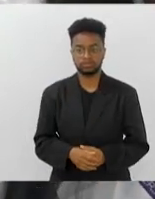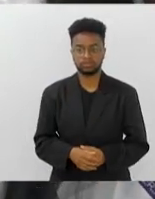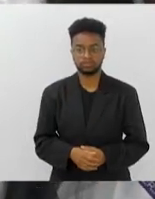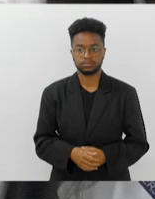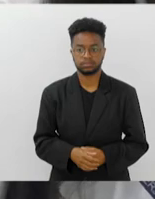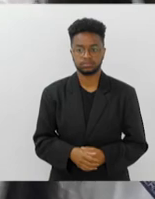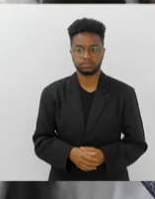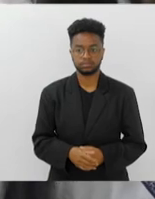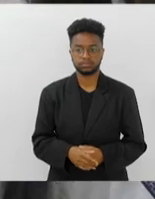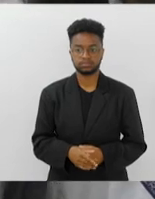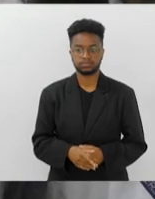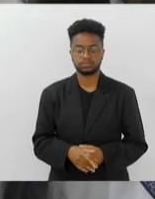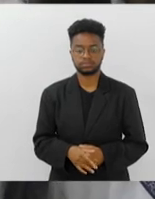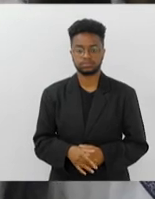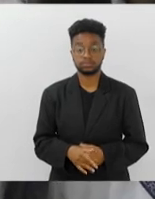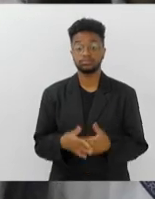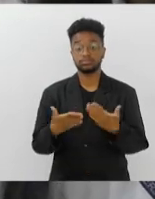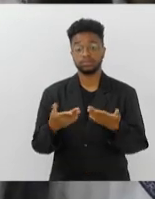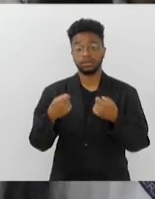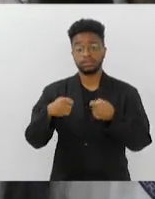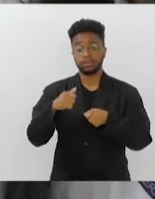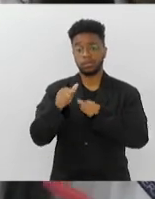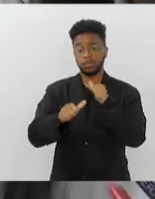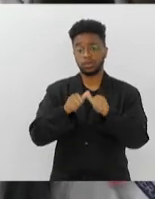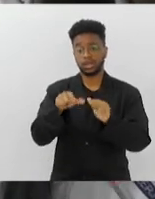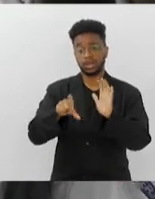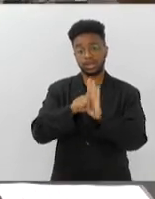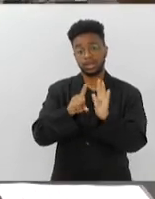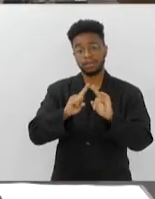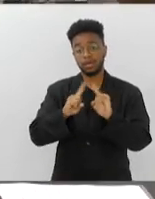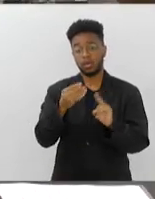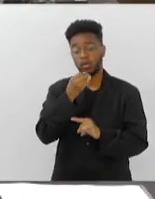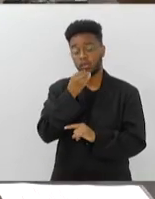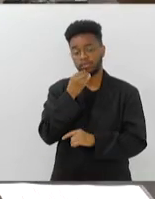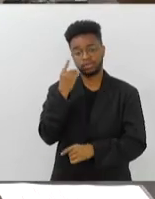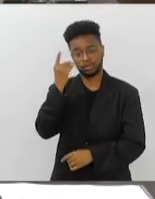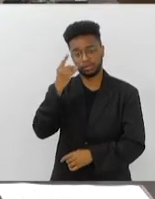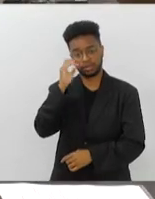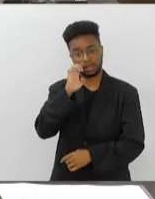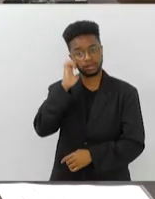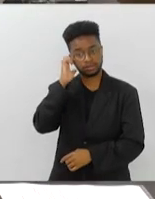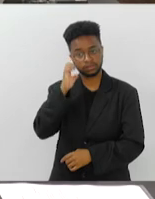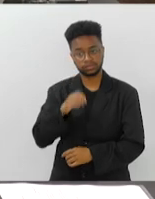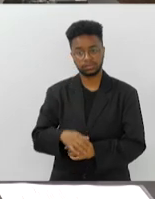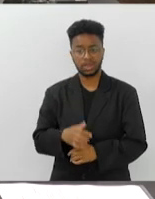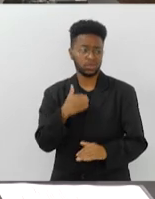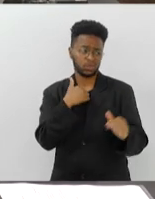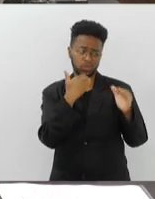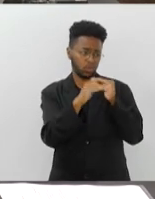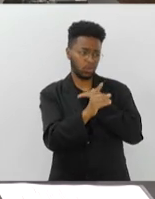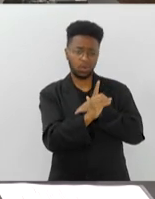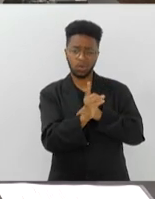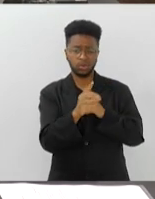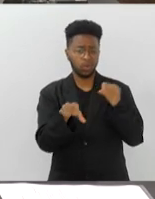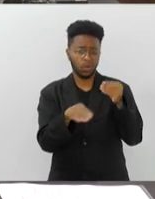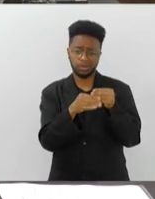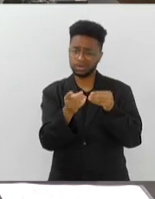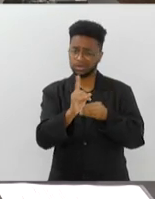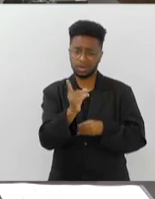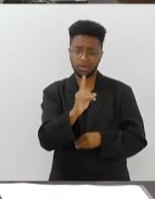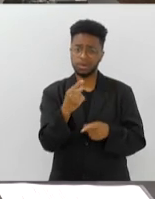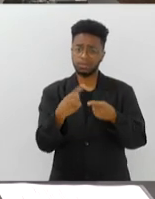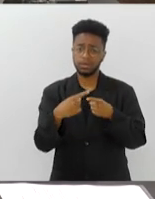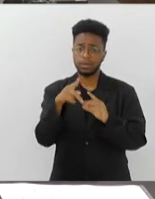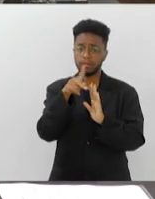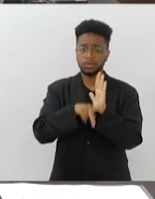Janeiro. Então tem que alterar a lei, mas assim, claramente, deputada Érica. Eu tenho minha discordância, não complementa nada. O projeto não está